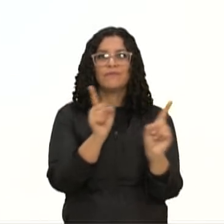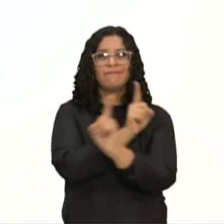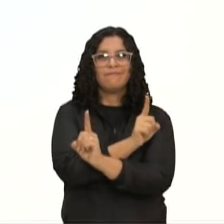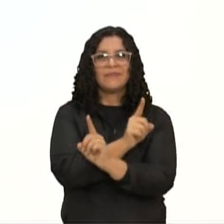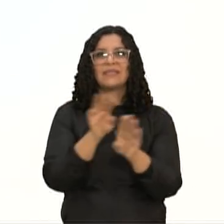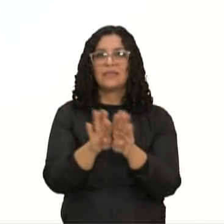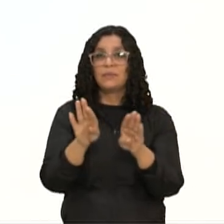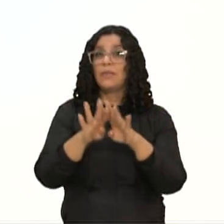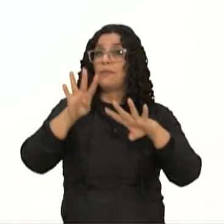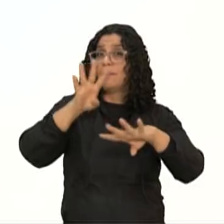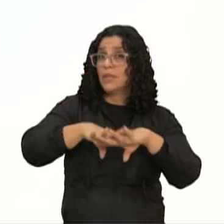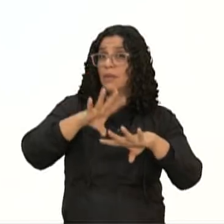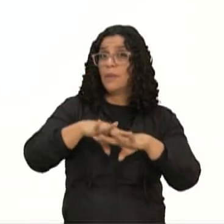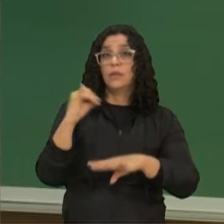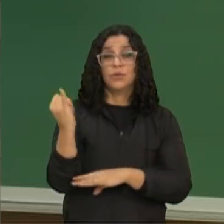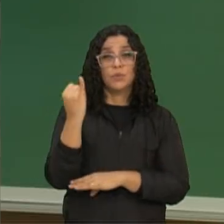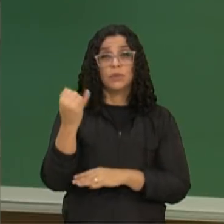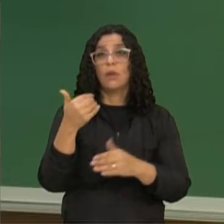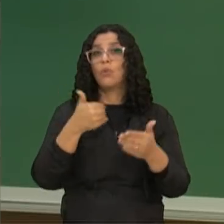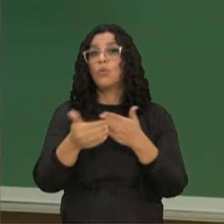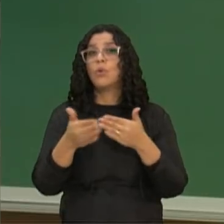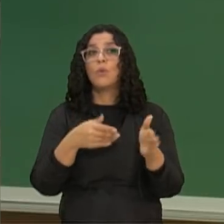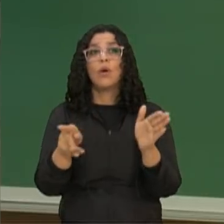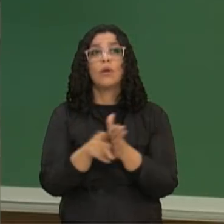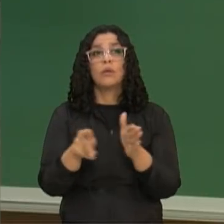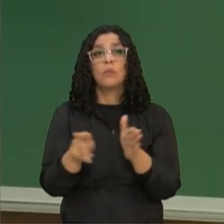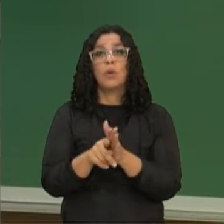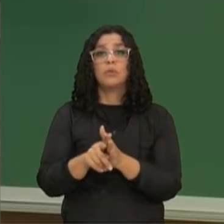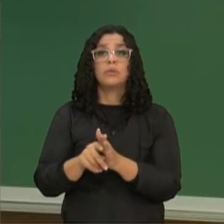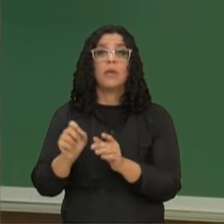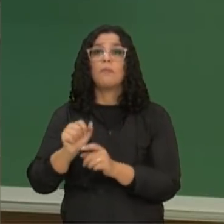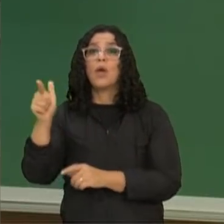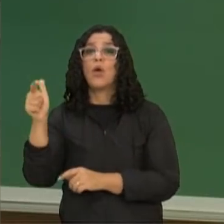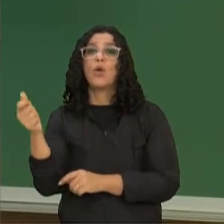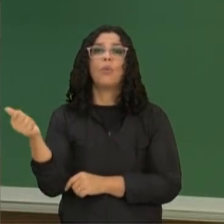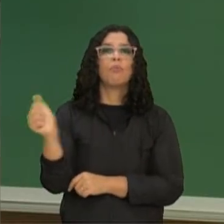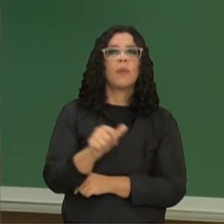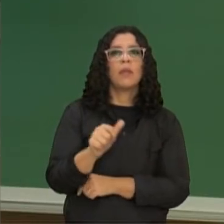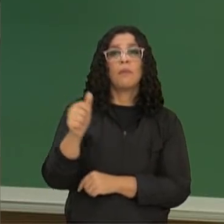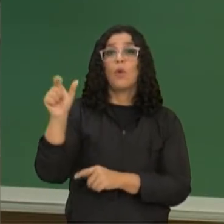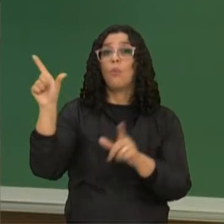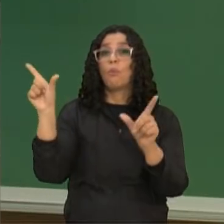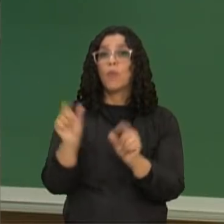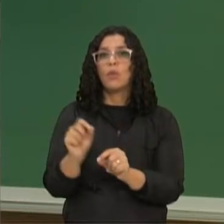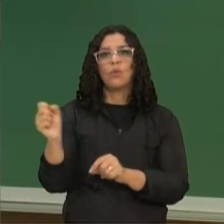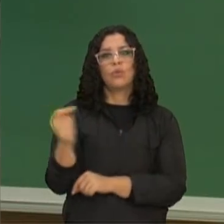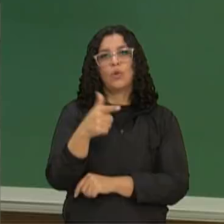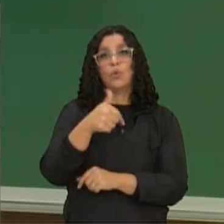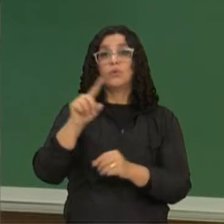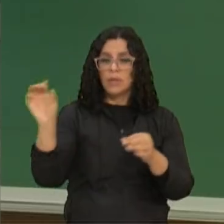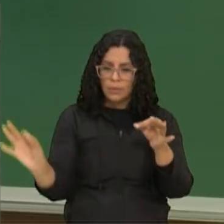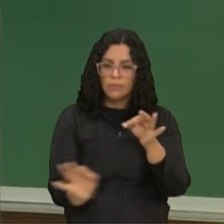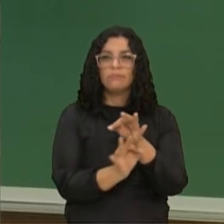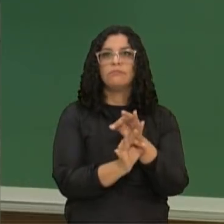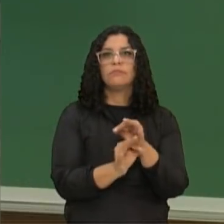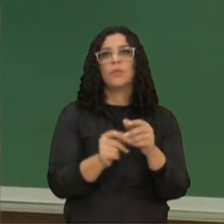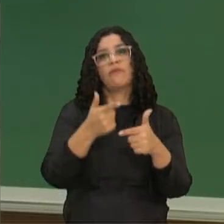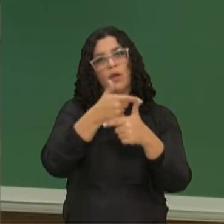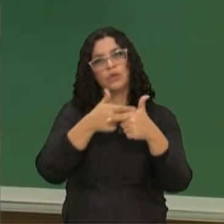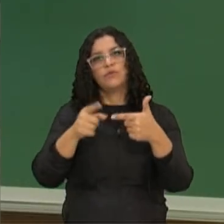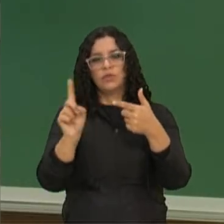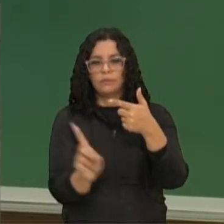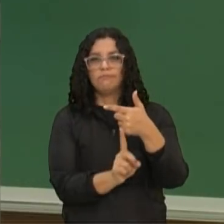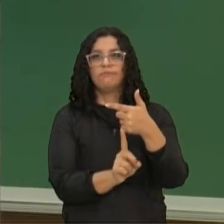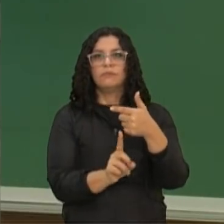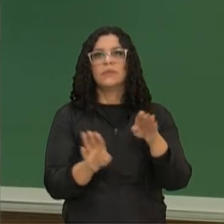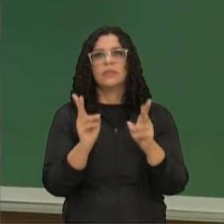detalhe importante da matemática. Não importa se esse número é maior ou menor do que o outro, ele sempre vai passar na parte de baixo. Então, olha o que